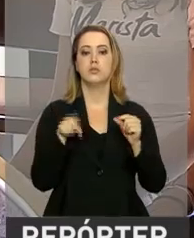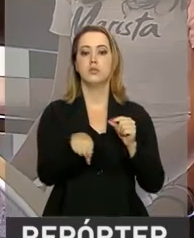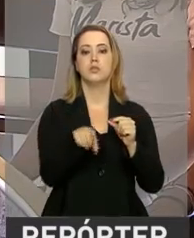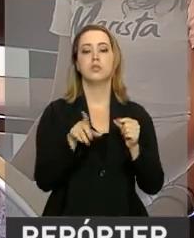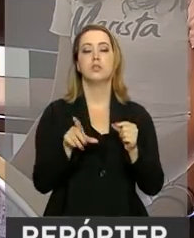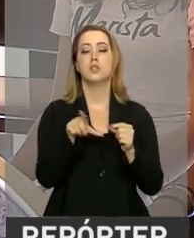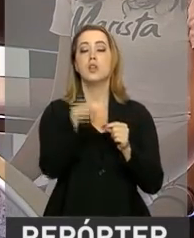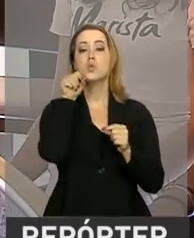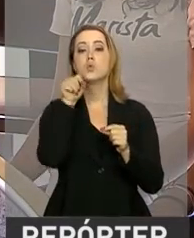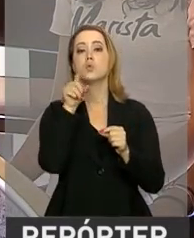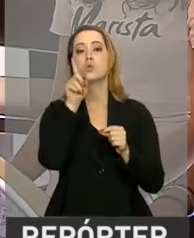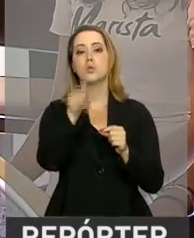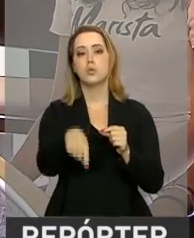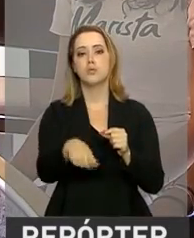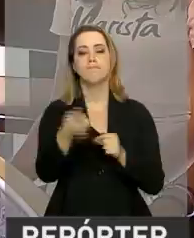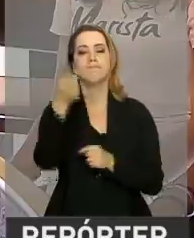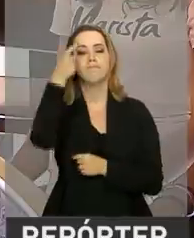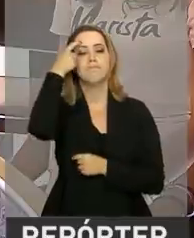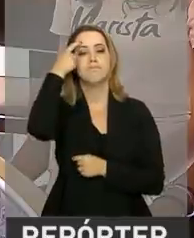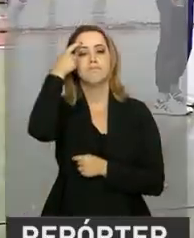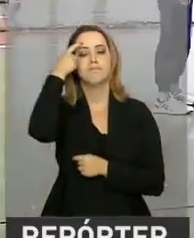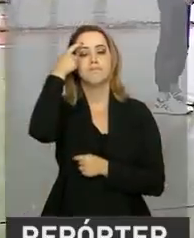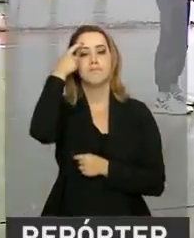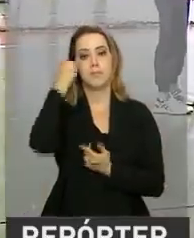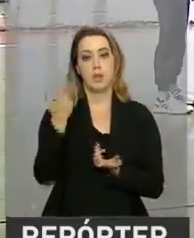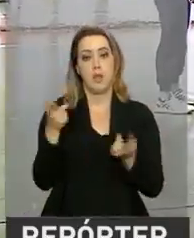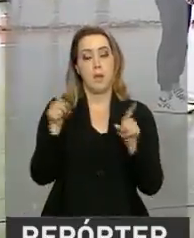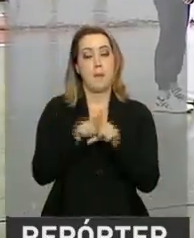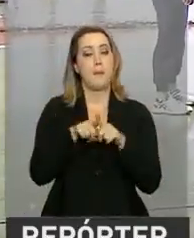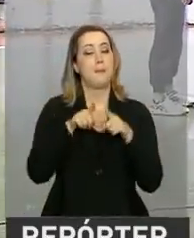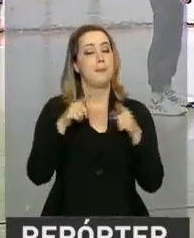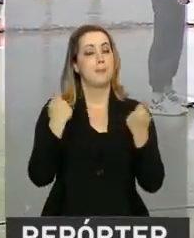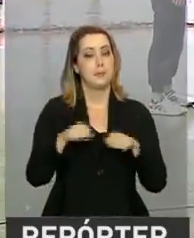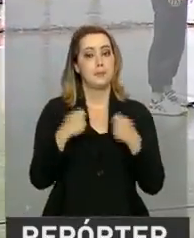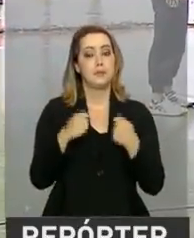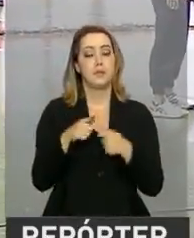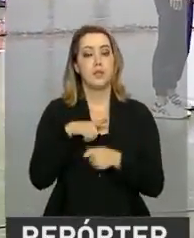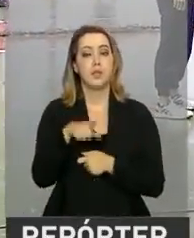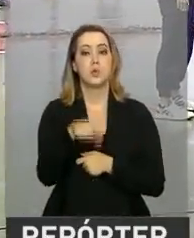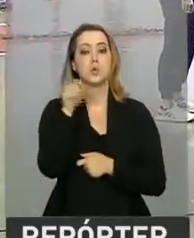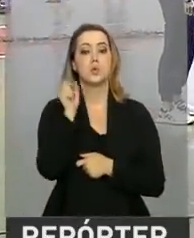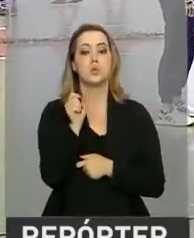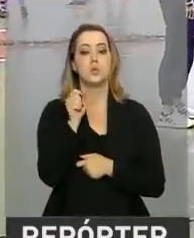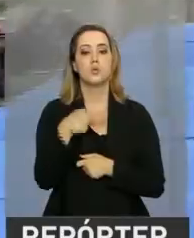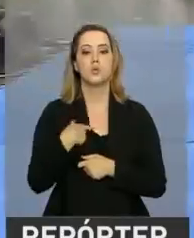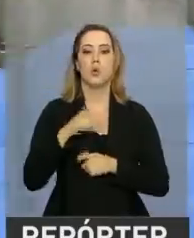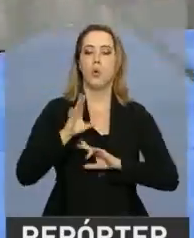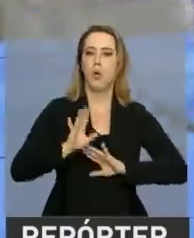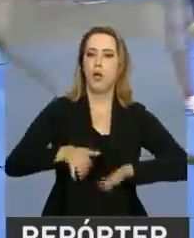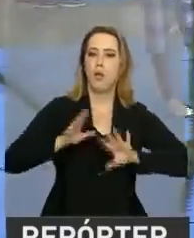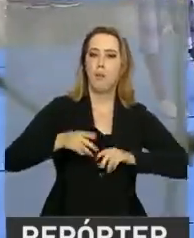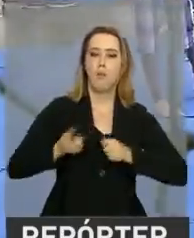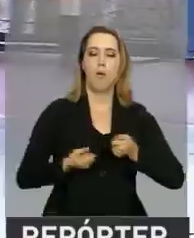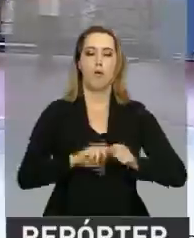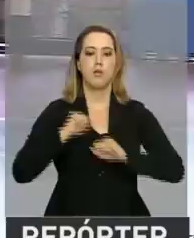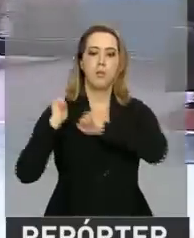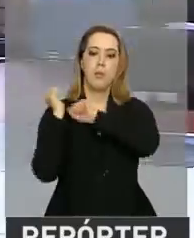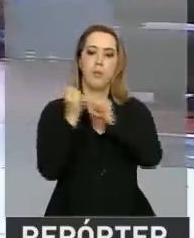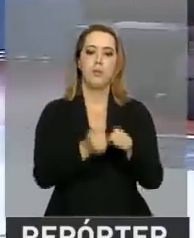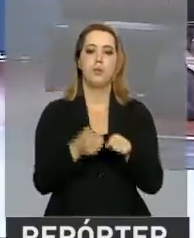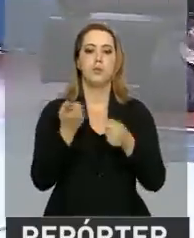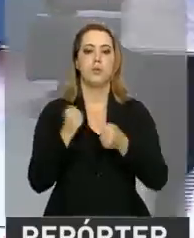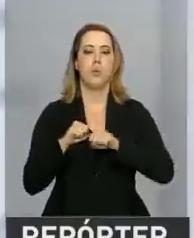por alguns alunos foi a meditação mas tem quem prefira atividades menos suaves como judô e o